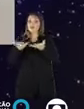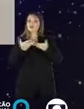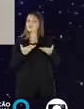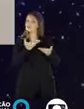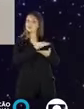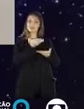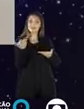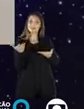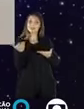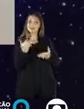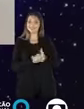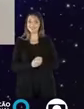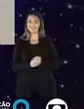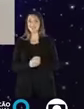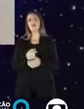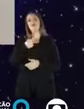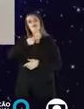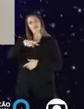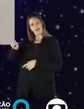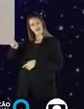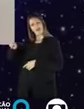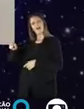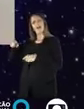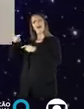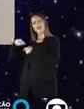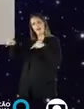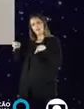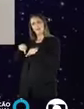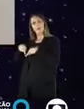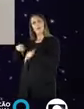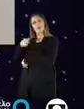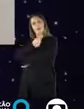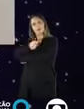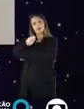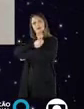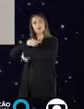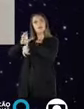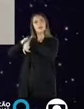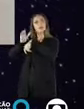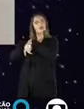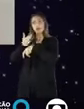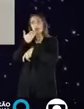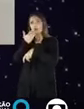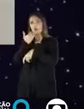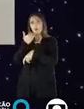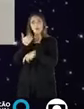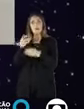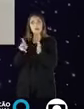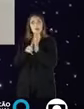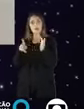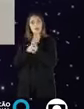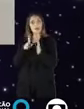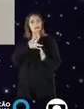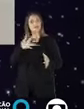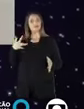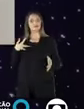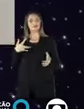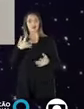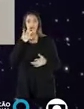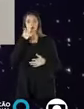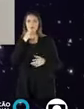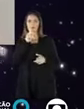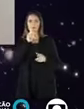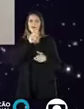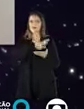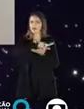convite para ir para a cozinha e fazer o próprio alimento, né? Nesse momento, que eu acho que é uma grande. Acho que muitas